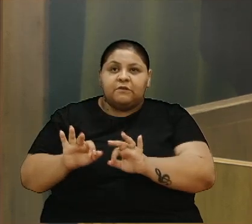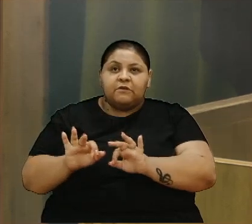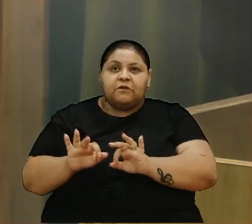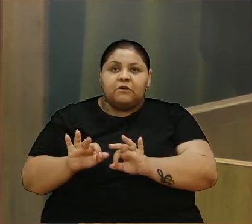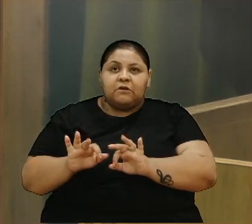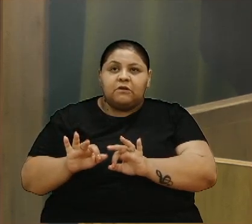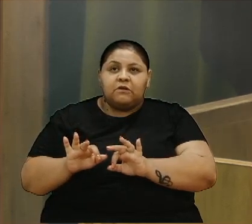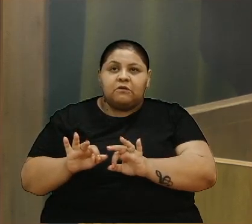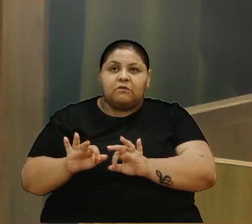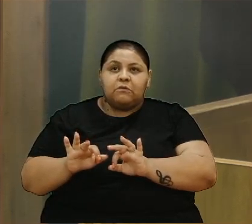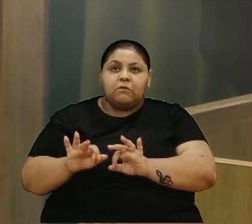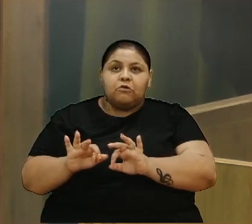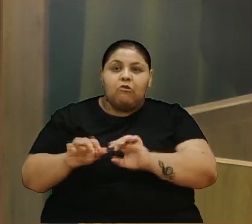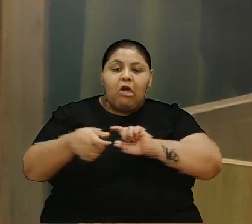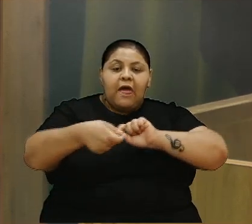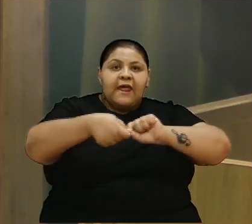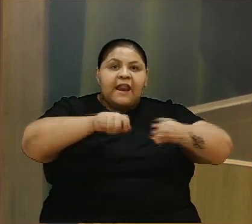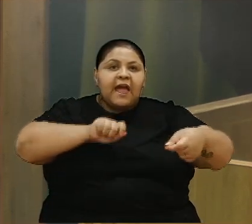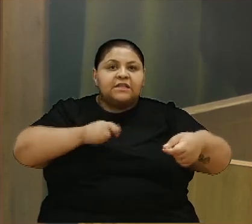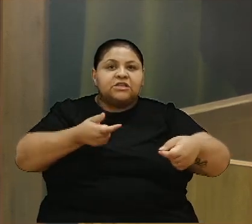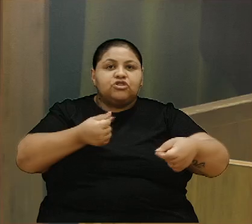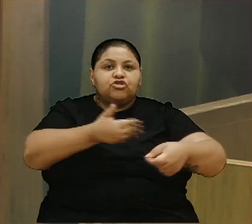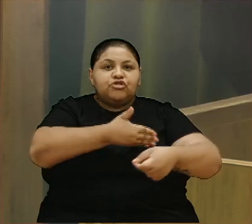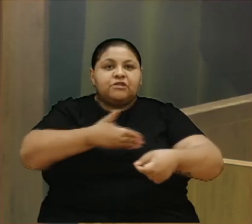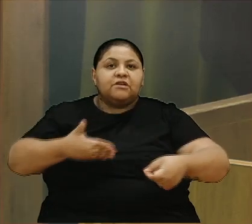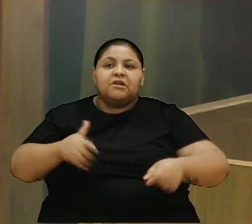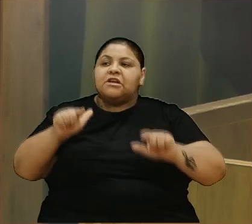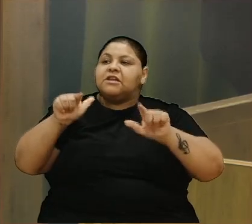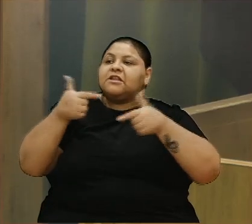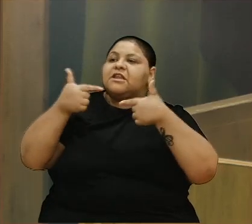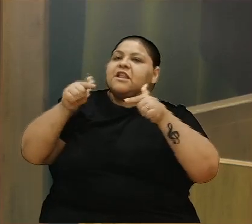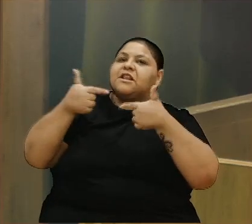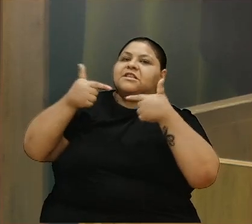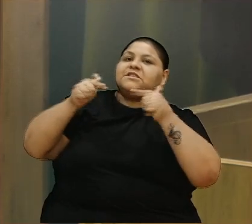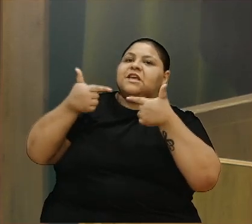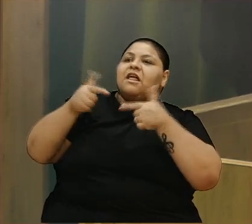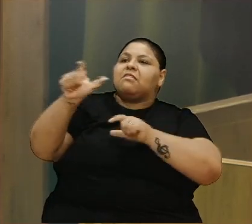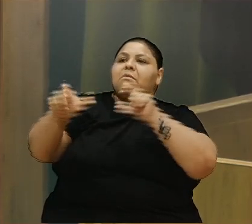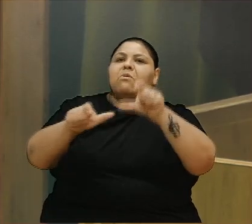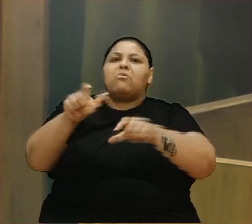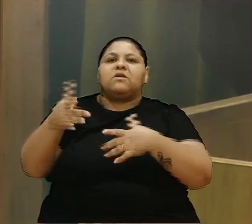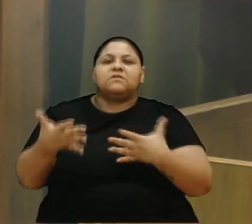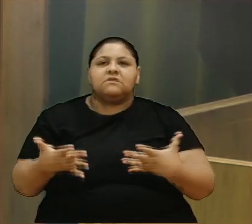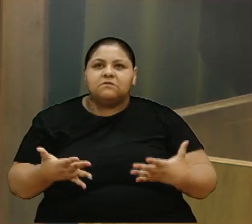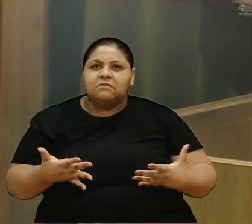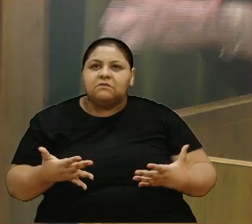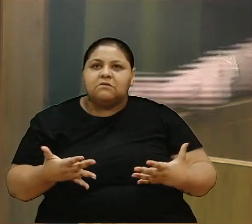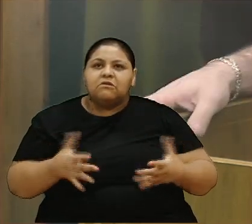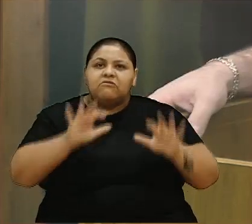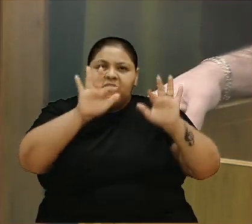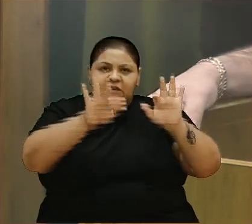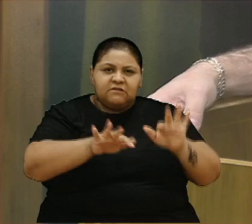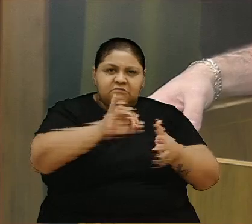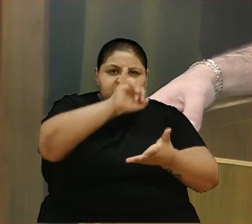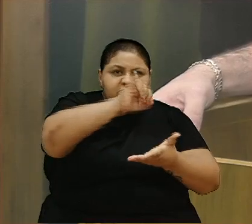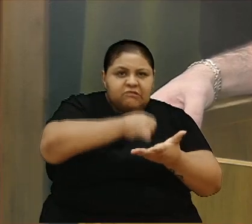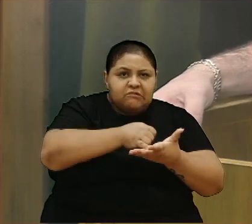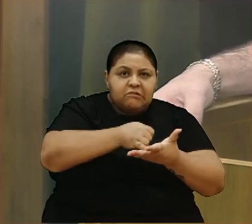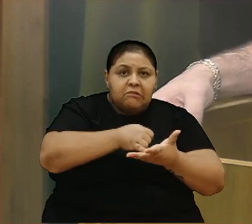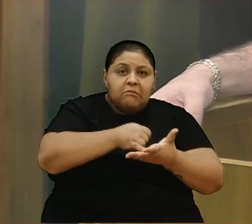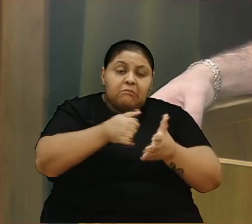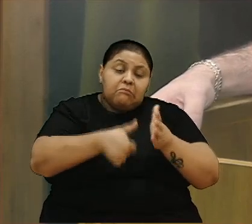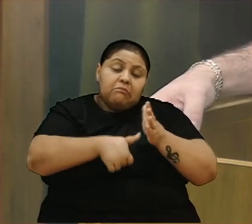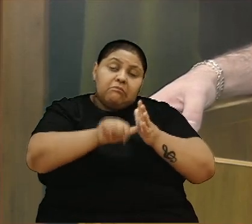Rasga dinheiro público e dá risada na cara da população. Vai isentar o imposto num primeiro